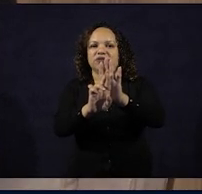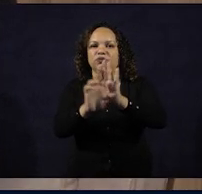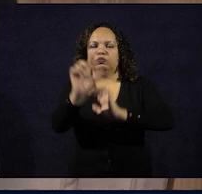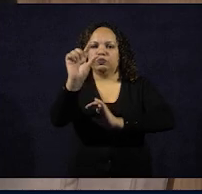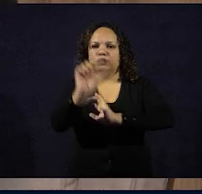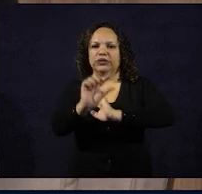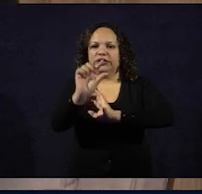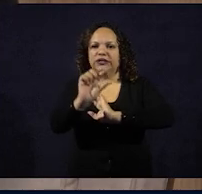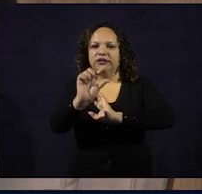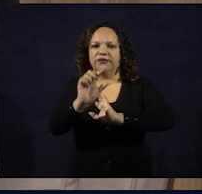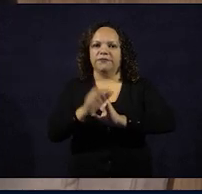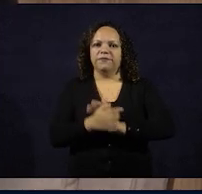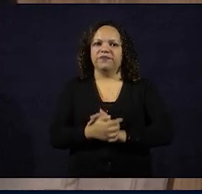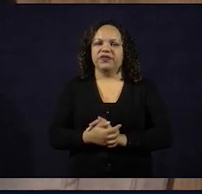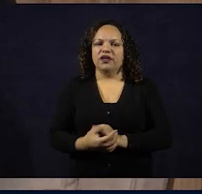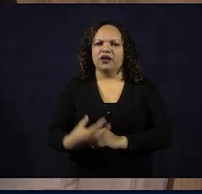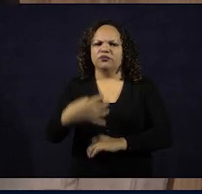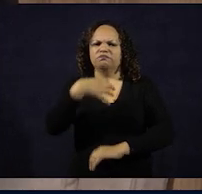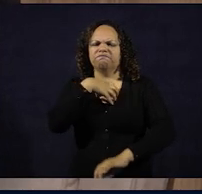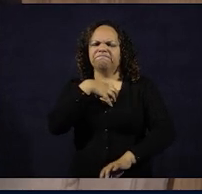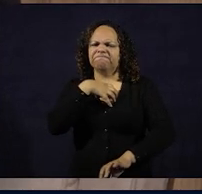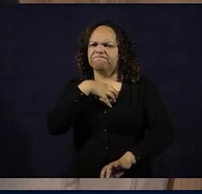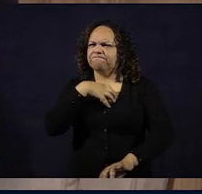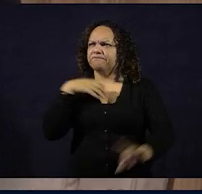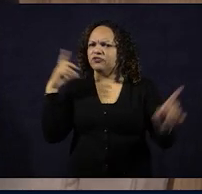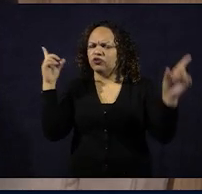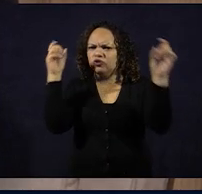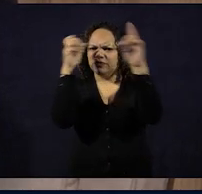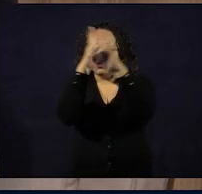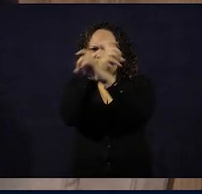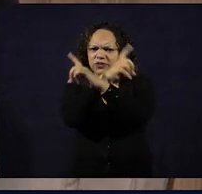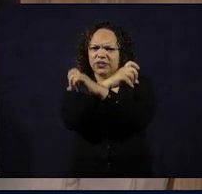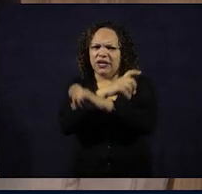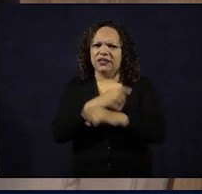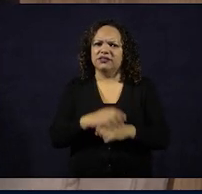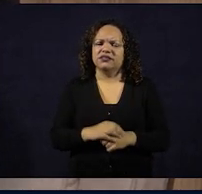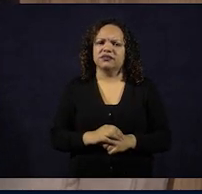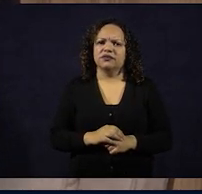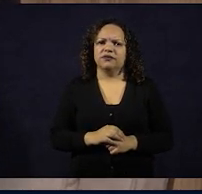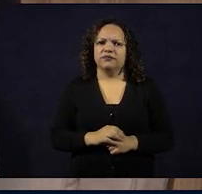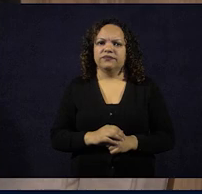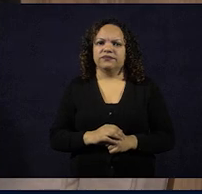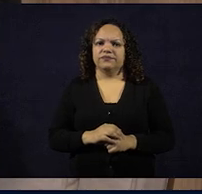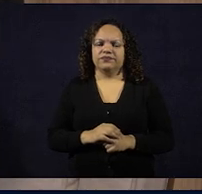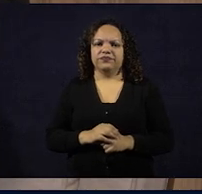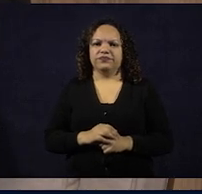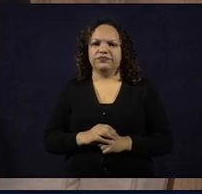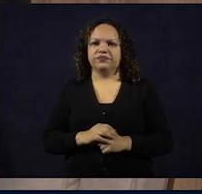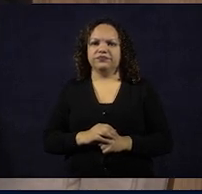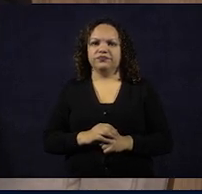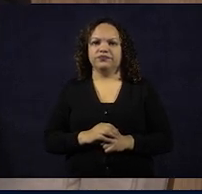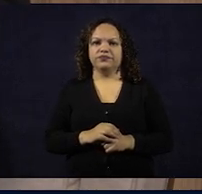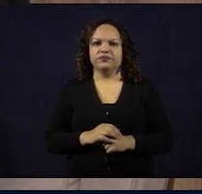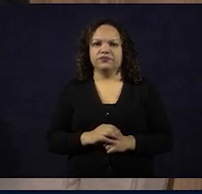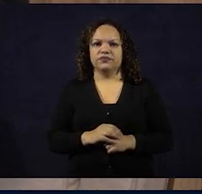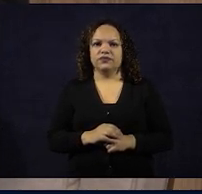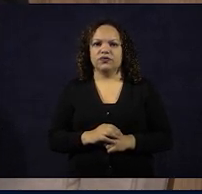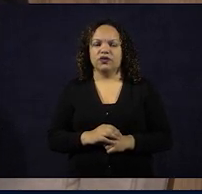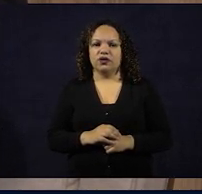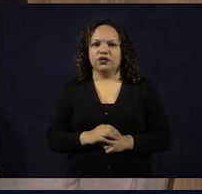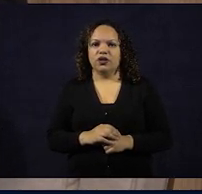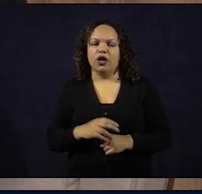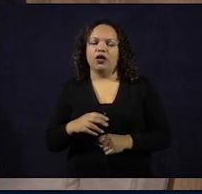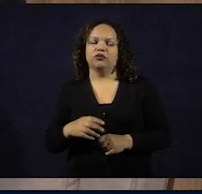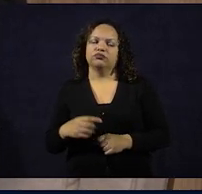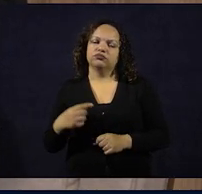eu eu senti várias dificuldades a gente ainda vai falar sobre isso mas assim é no nosso